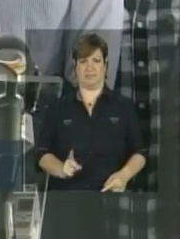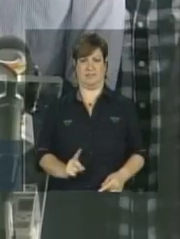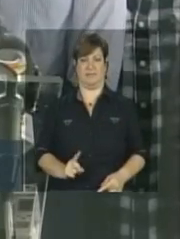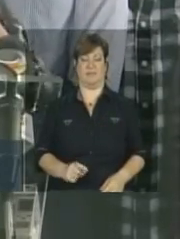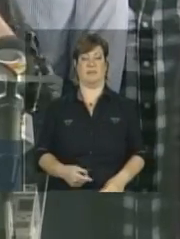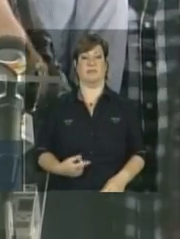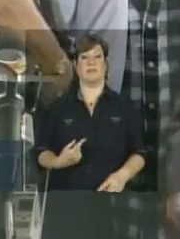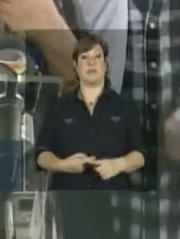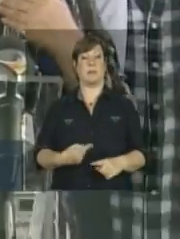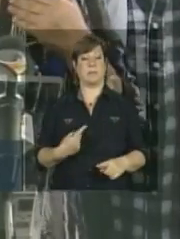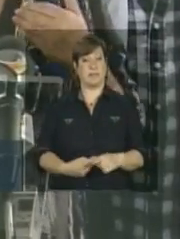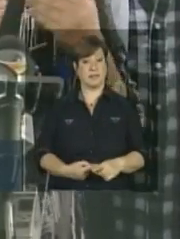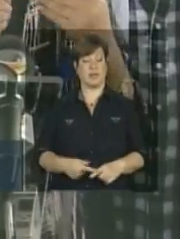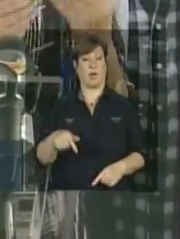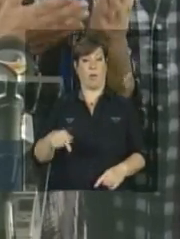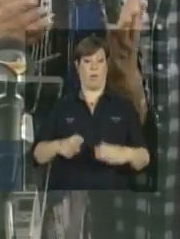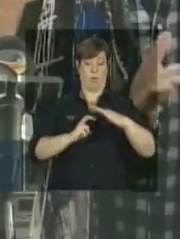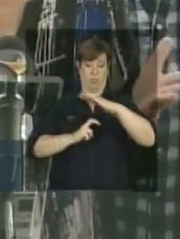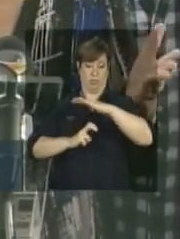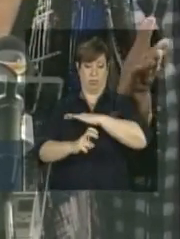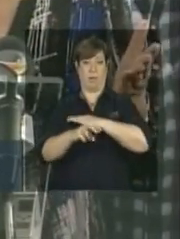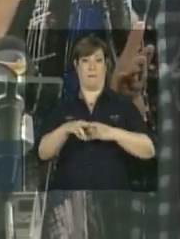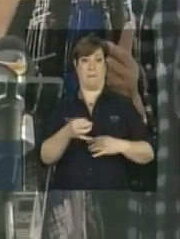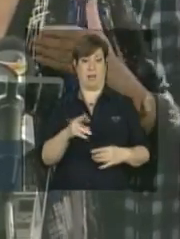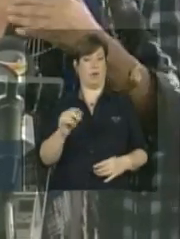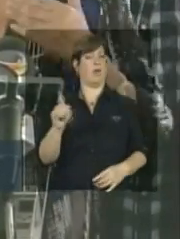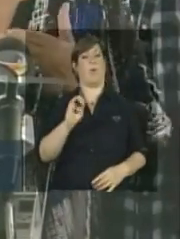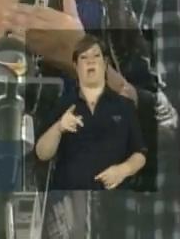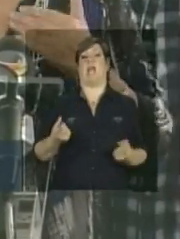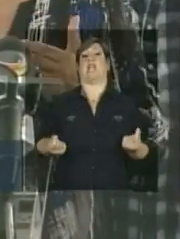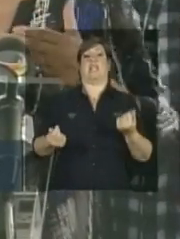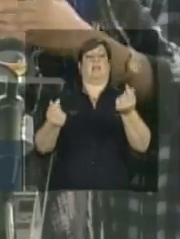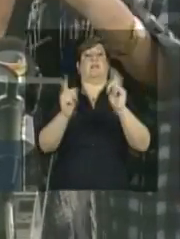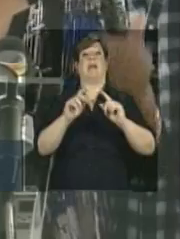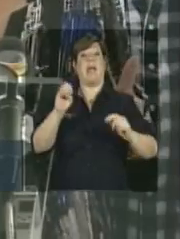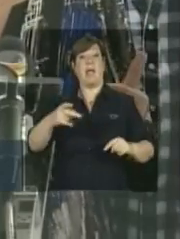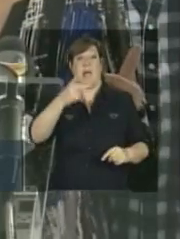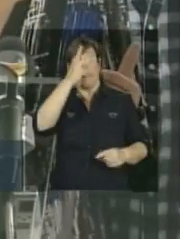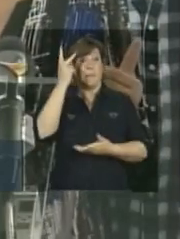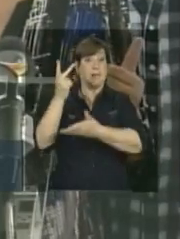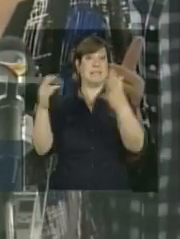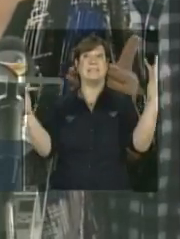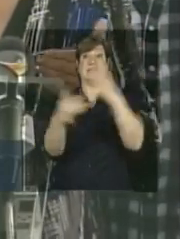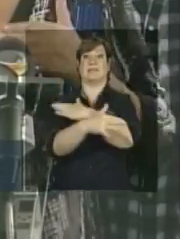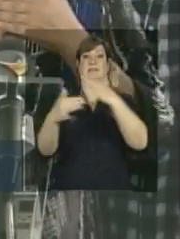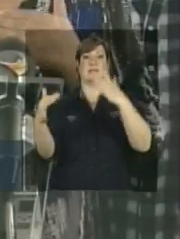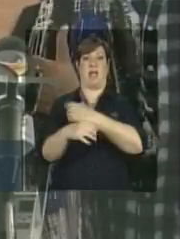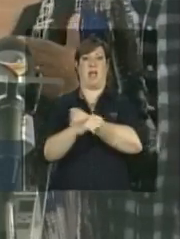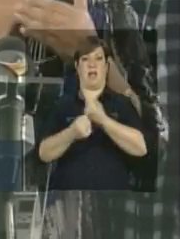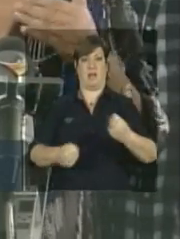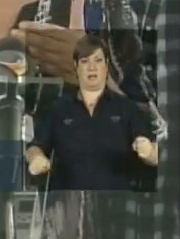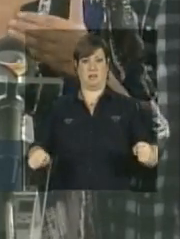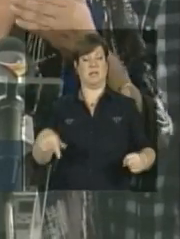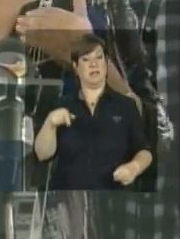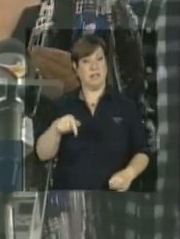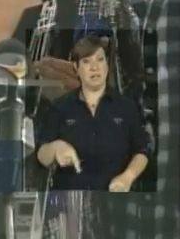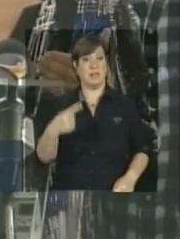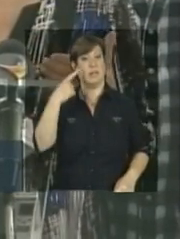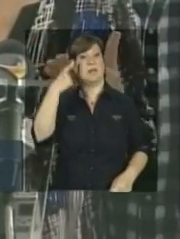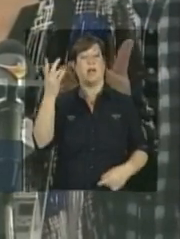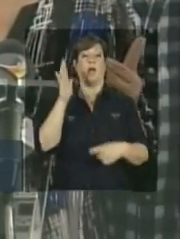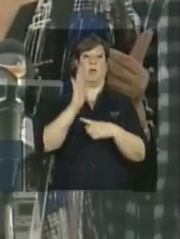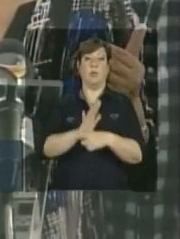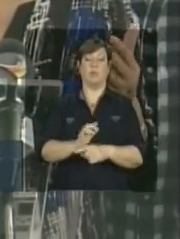quê? Porque o metrô não é uma coisa de rico, o metrô é uma coisa de grandes cidades. É uma forma de